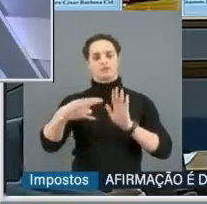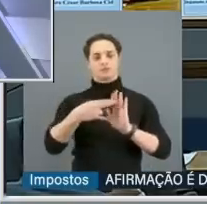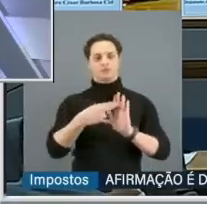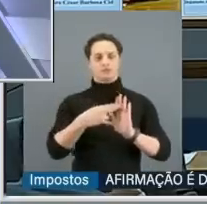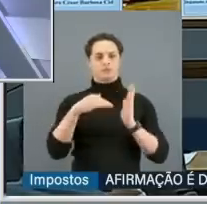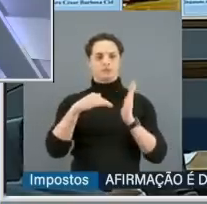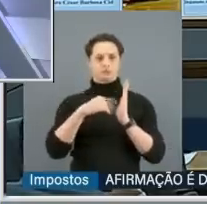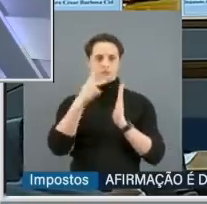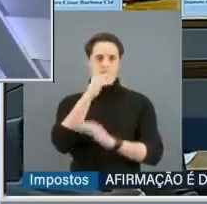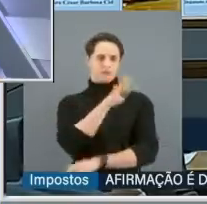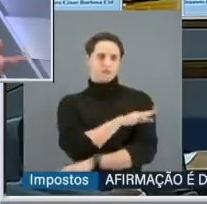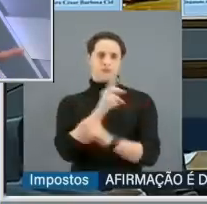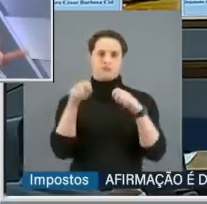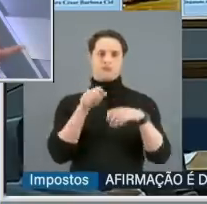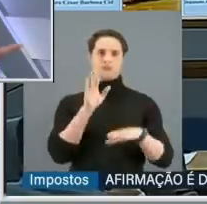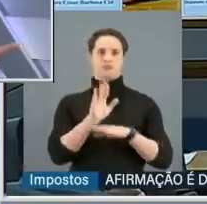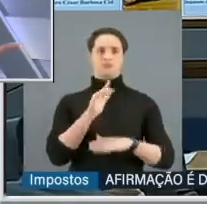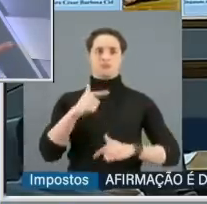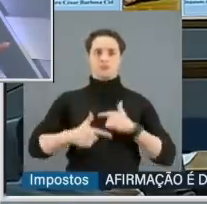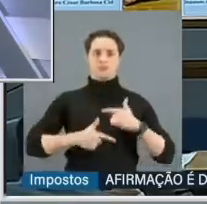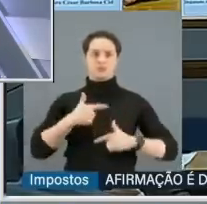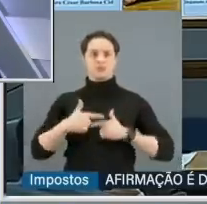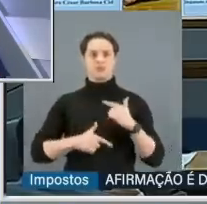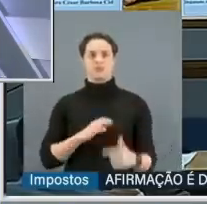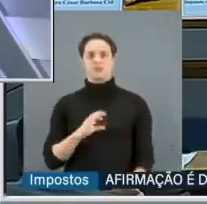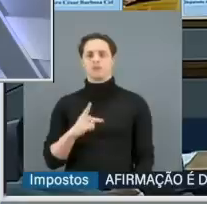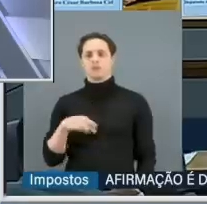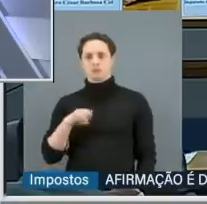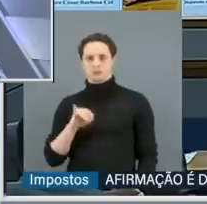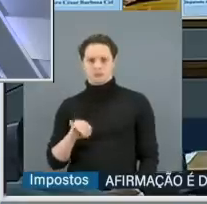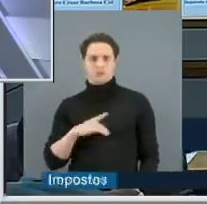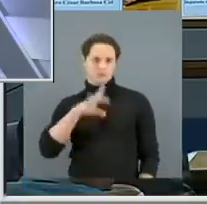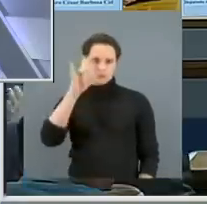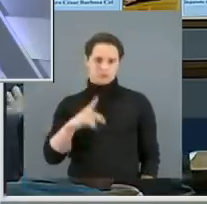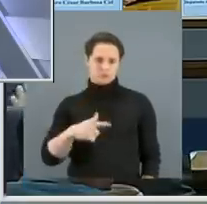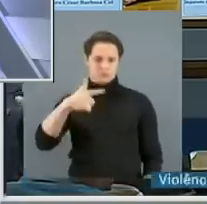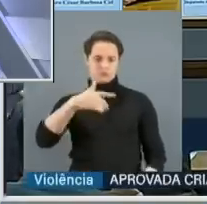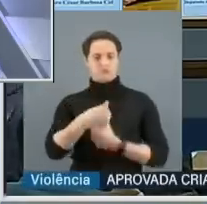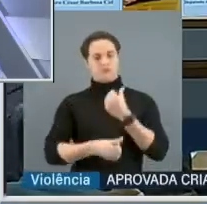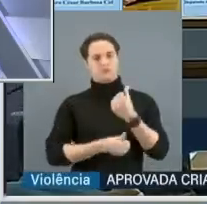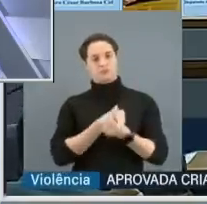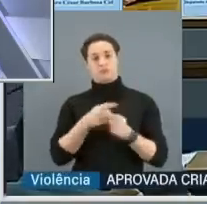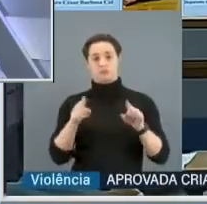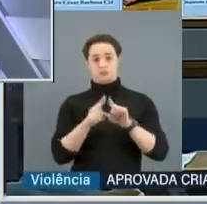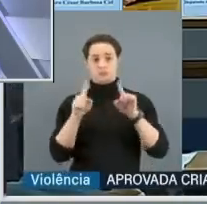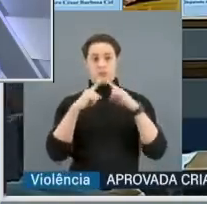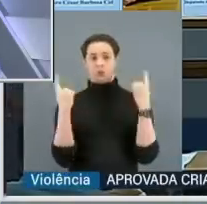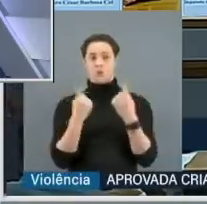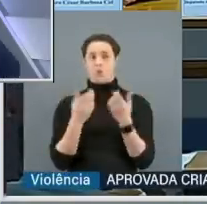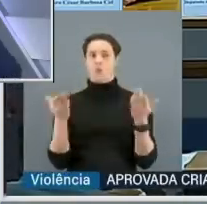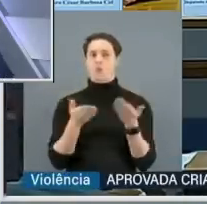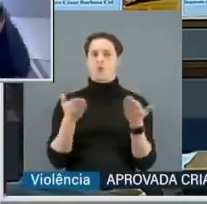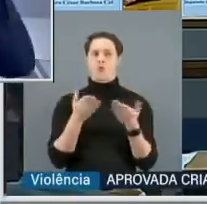uma faca e atenta contra a vida de alguém não é motivo para afastá-lo